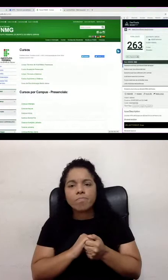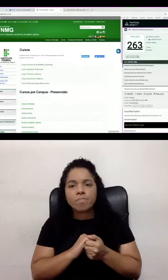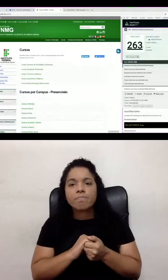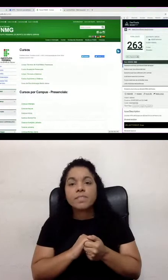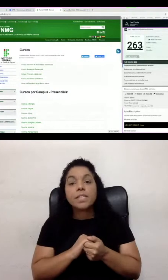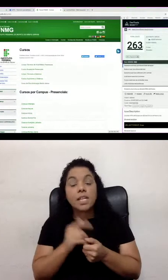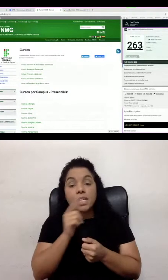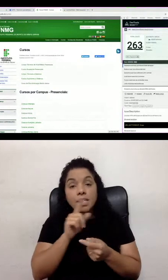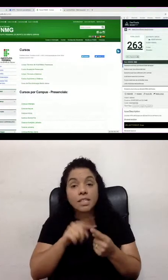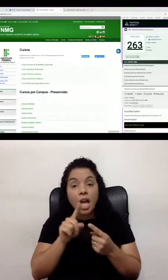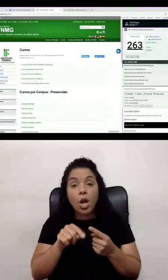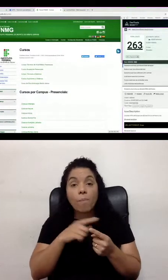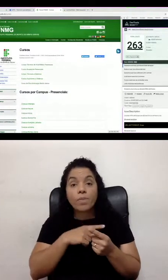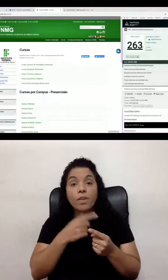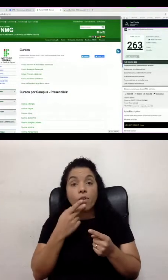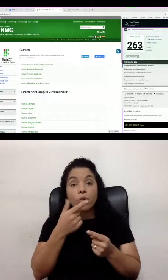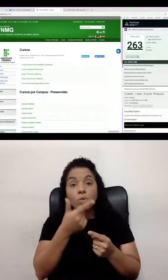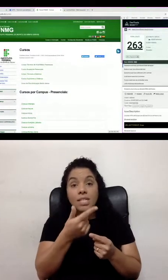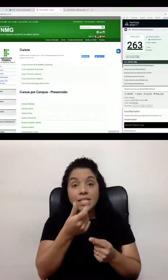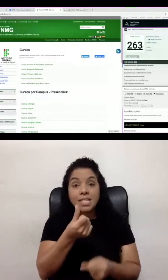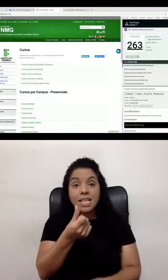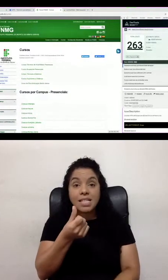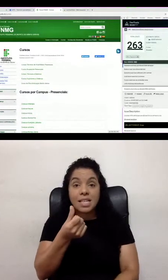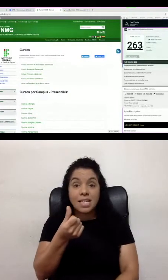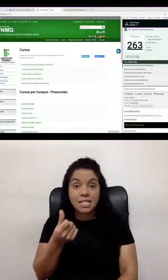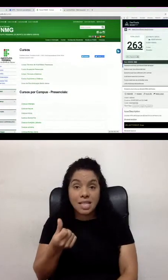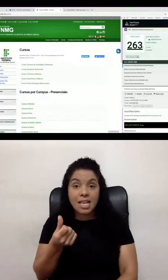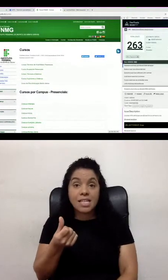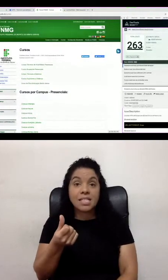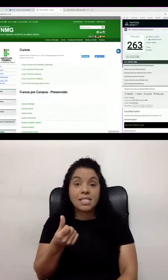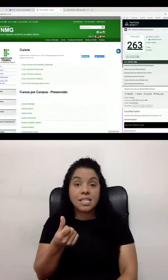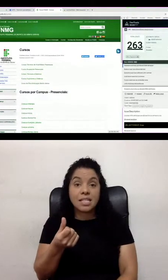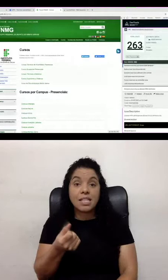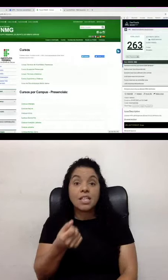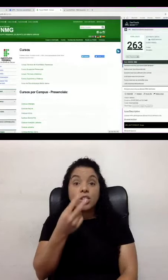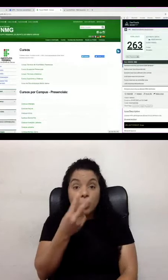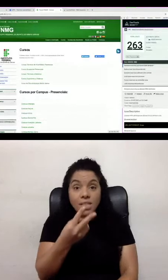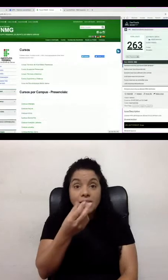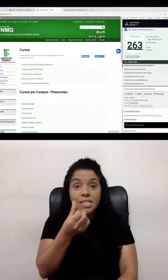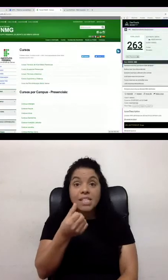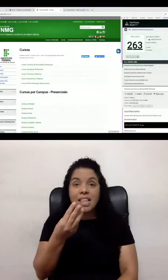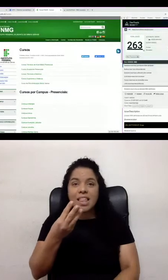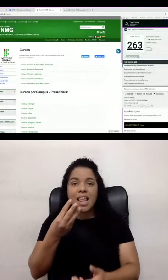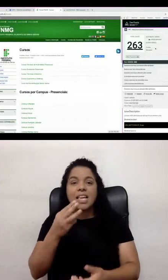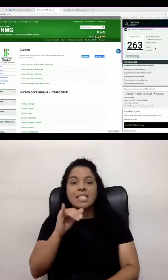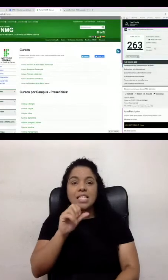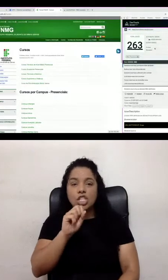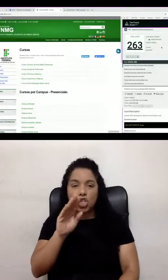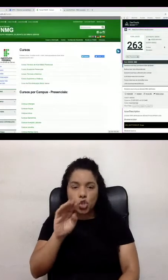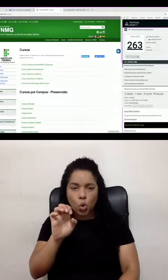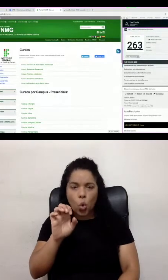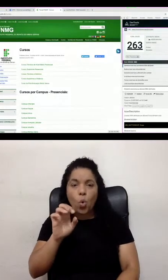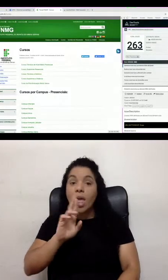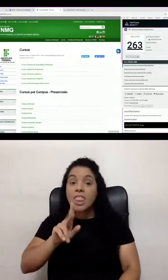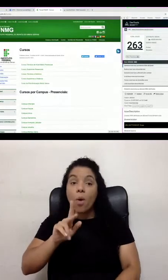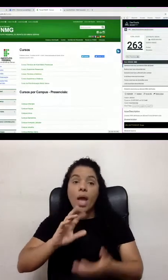tem 266 issues, não necessariamente 263 bugs, tá? Por quê? Porque